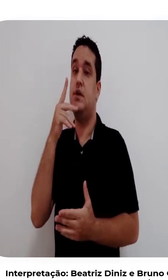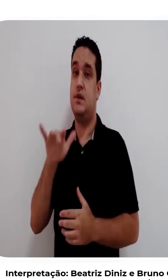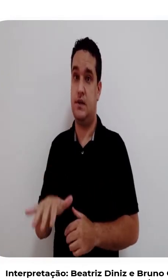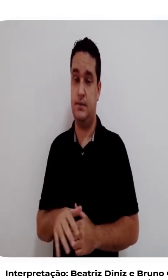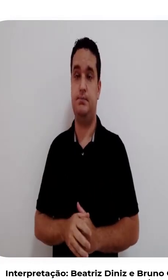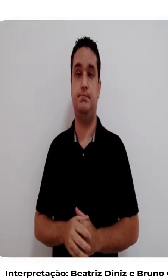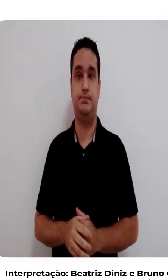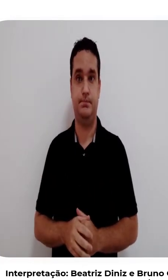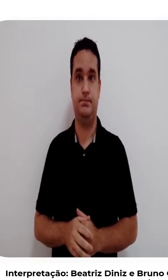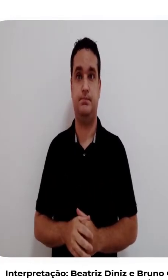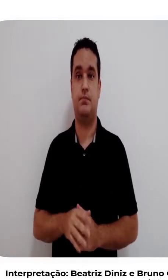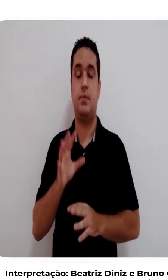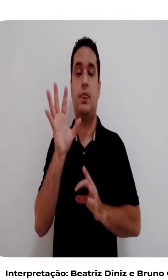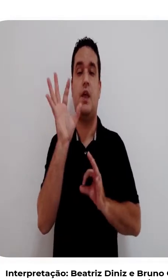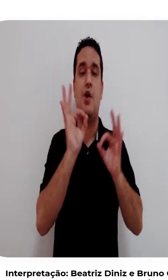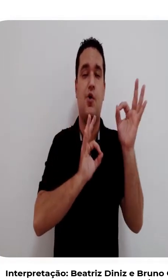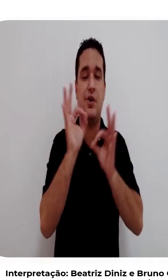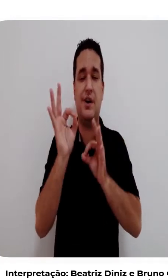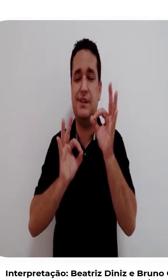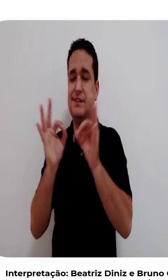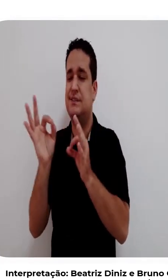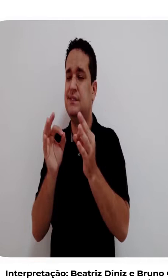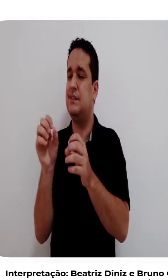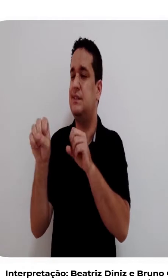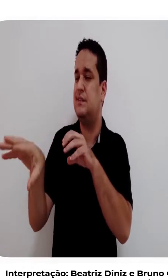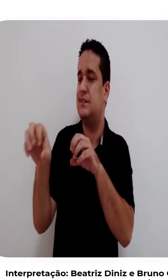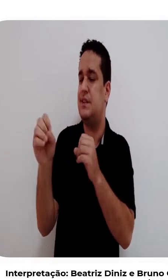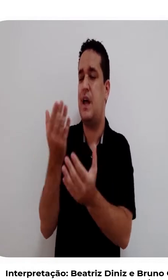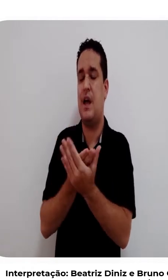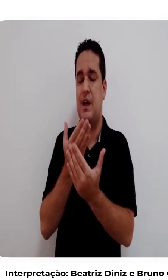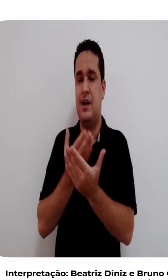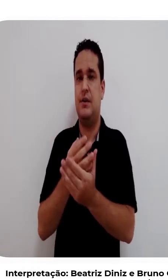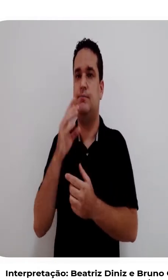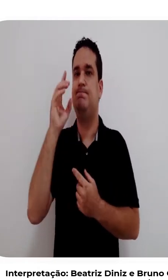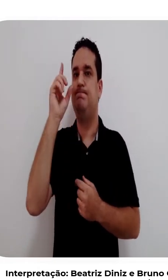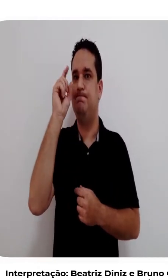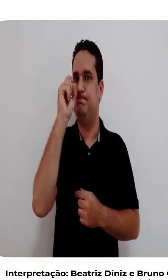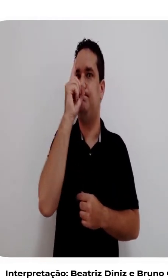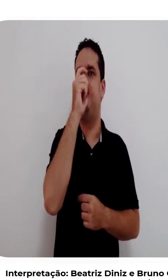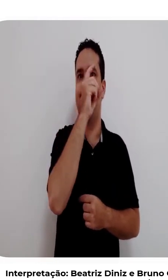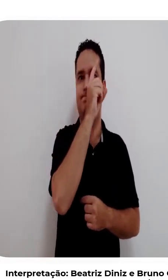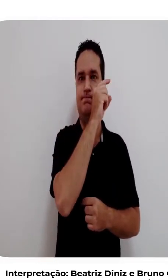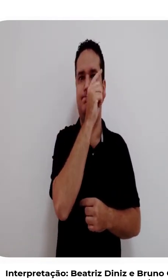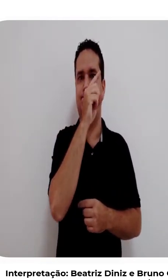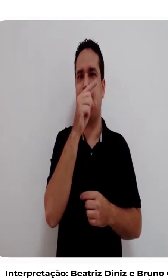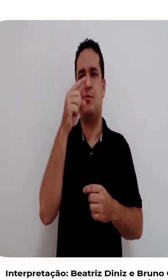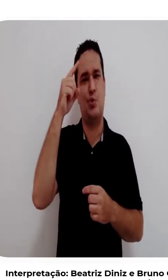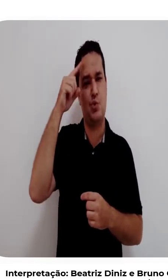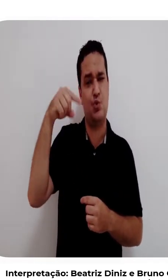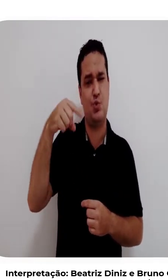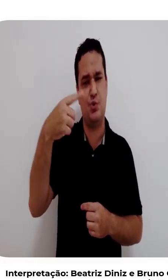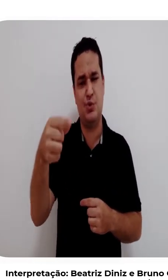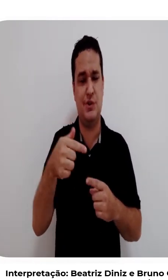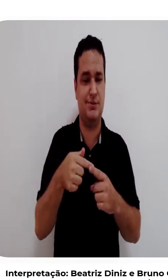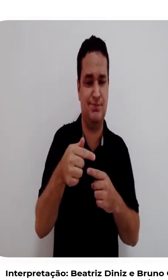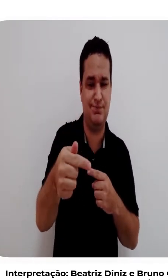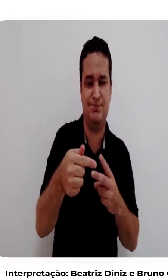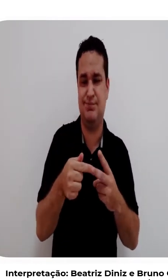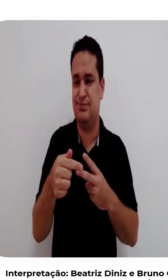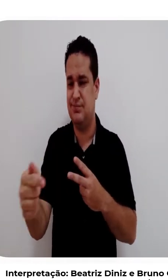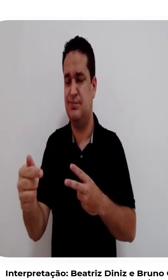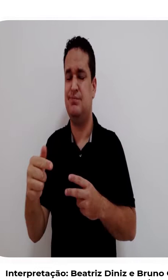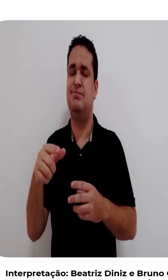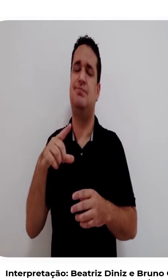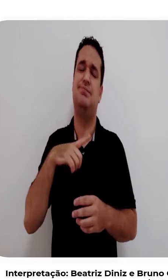casa. Organizar e planejar essas aulas tem sido desafiador, né, a cada semana, a cada dia, por motivos